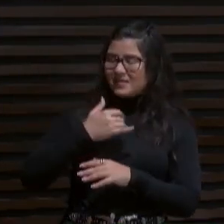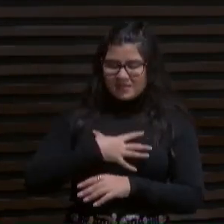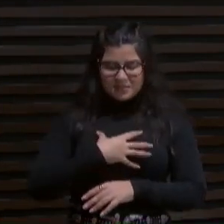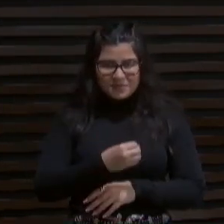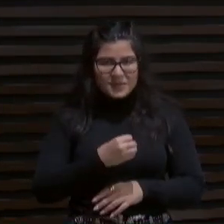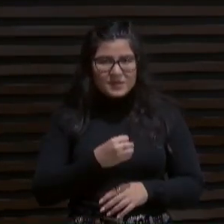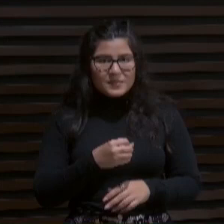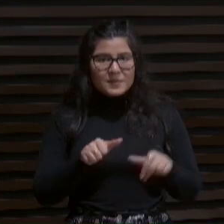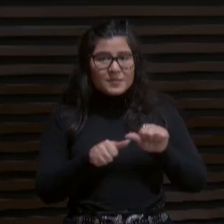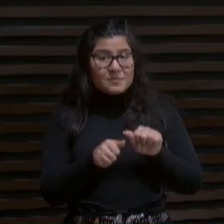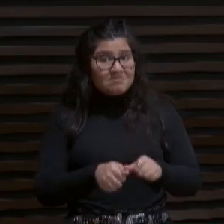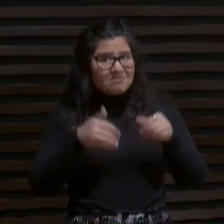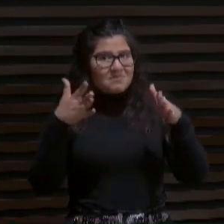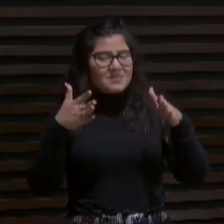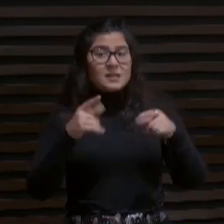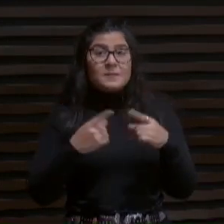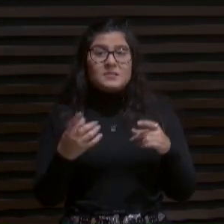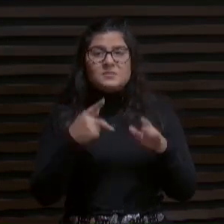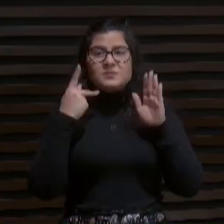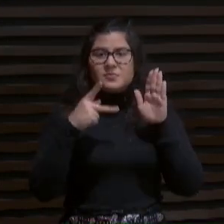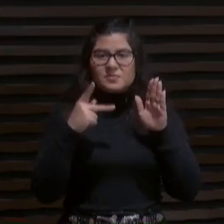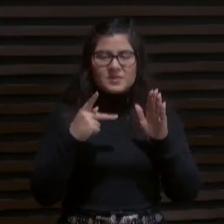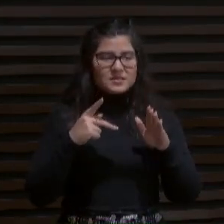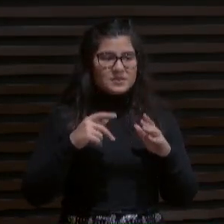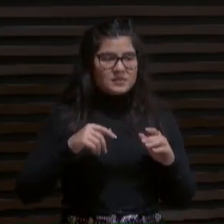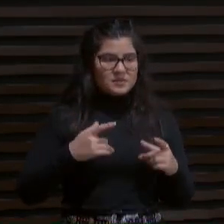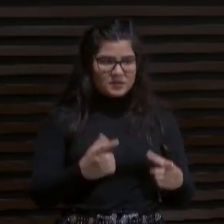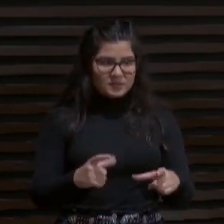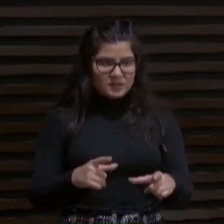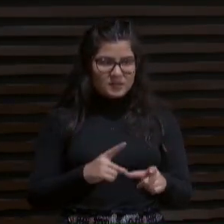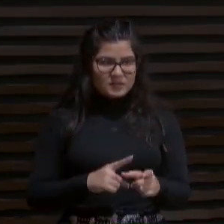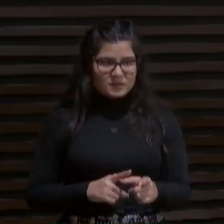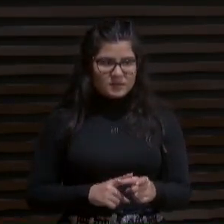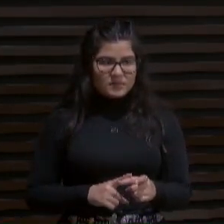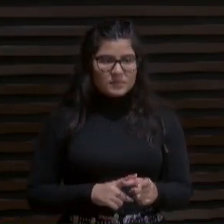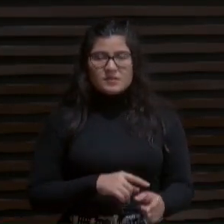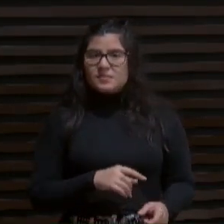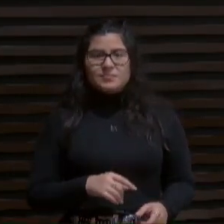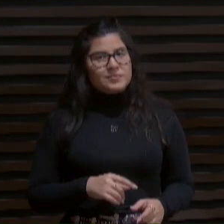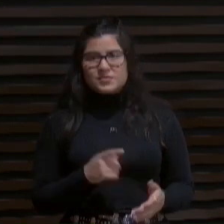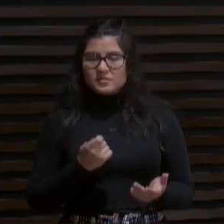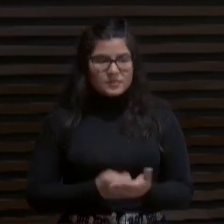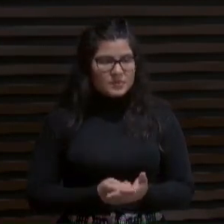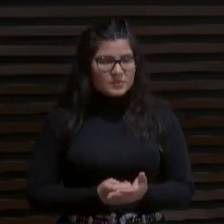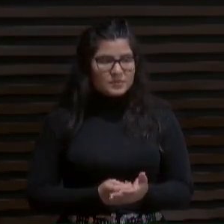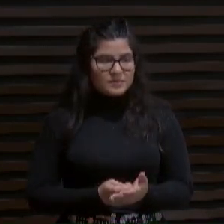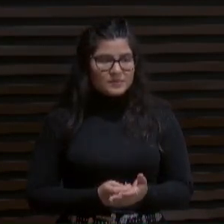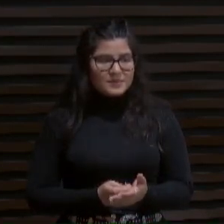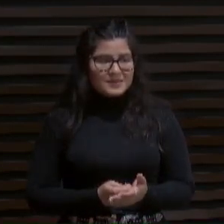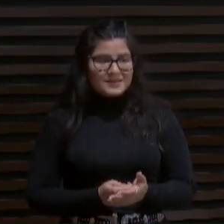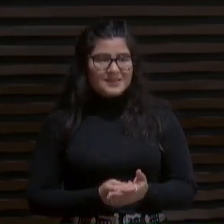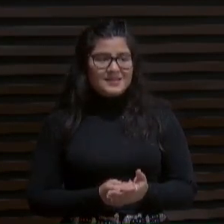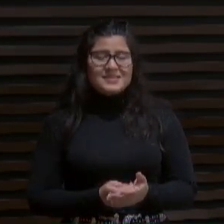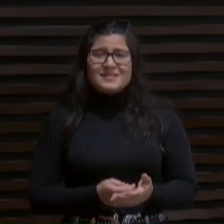a promessa da terra ainda não havia sido cumprida. E Abraão estava num lugar, na terra de Canaã, como peregrino. E